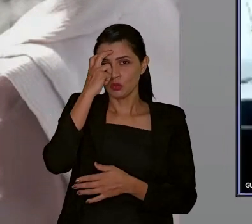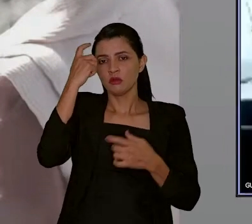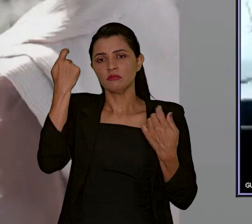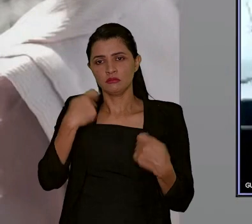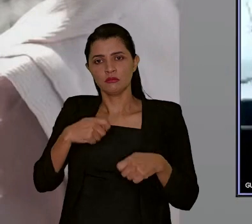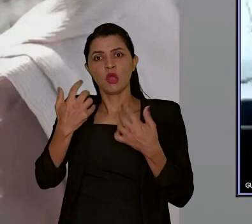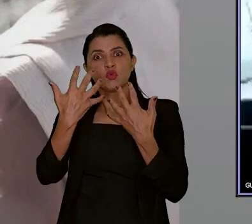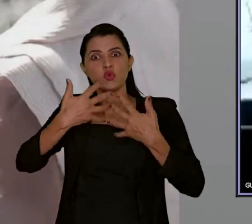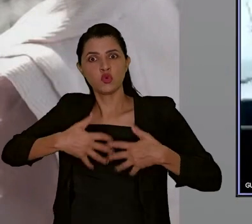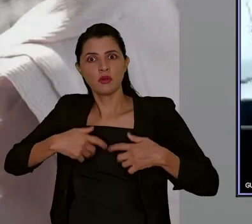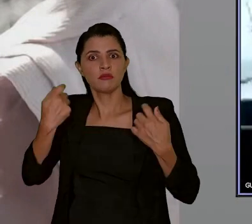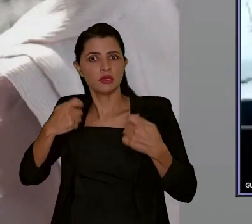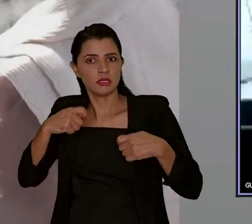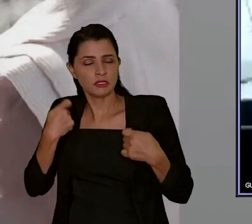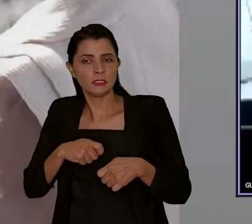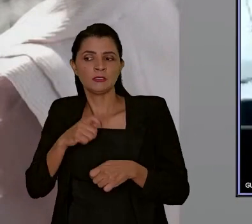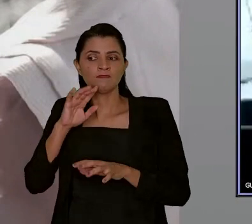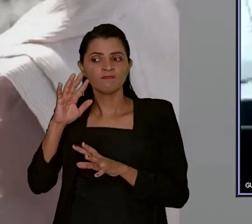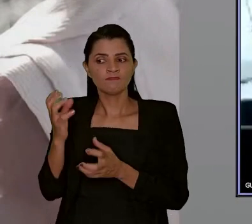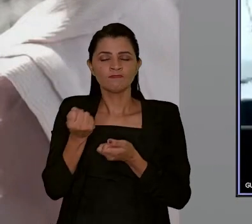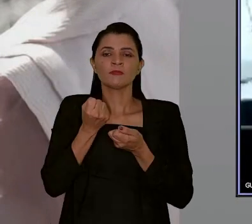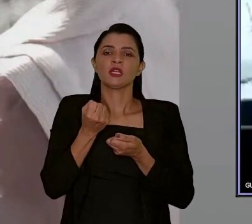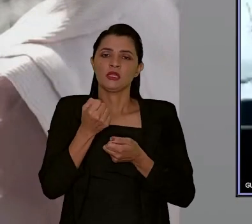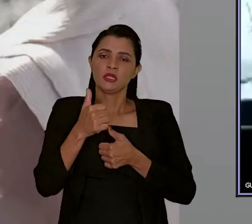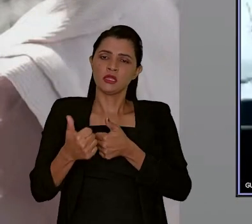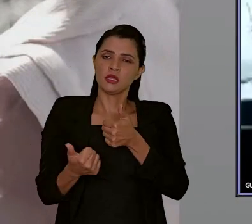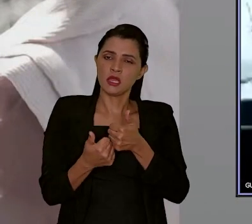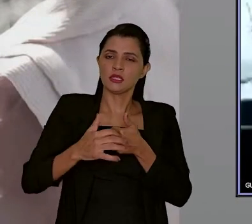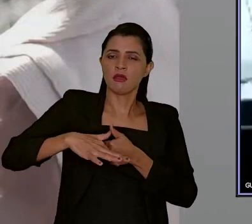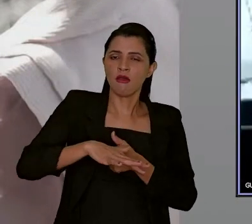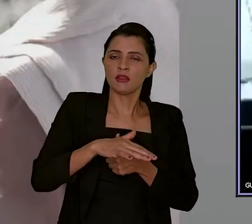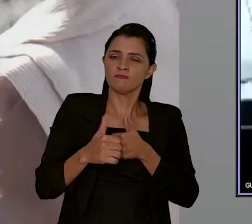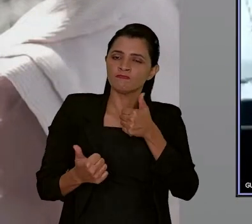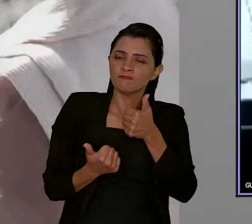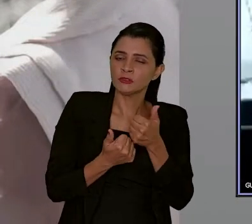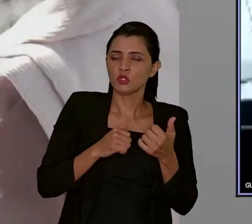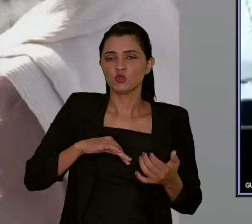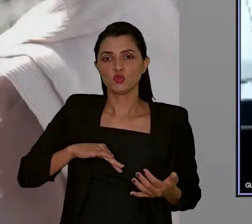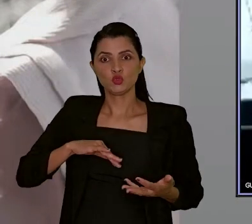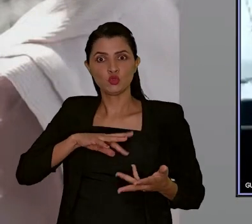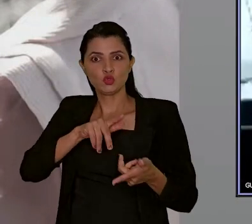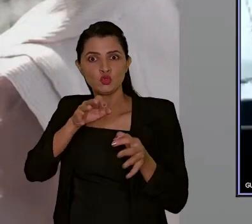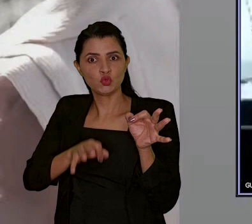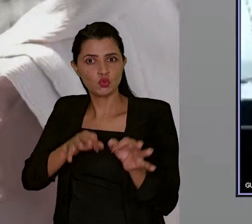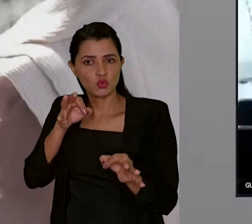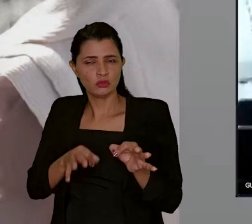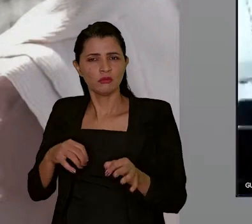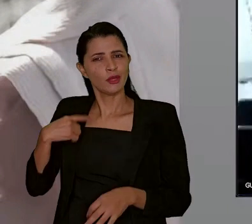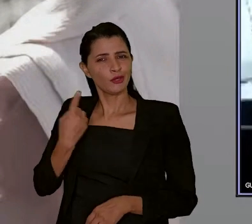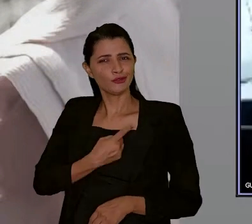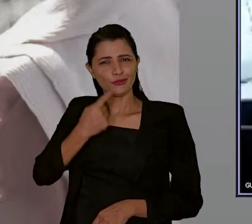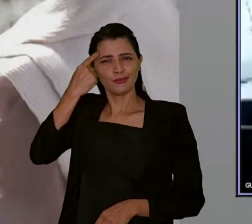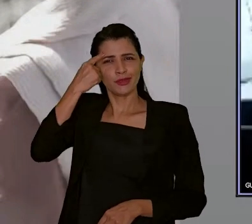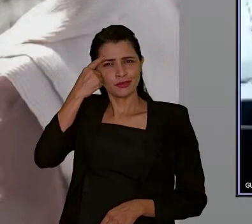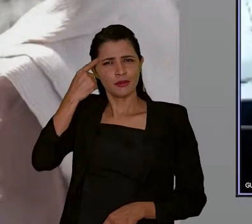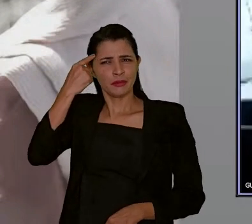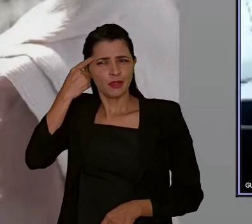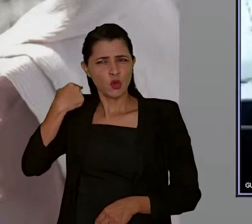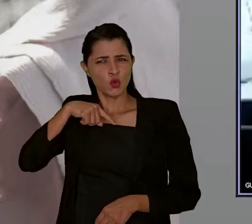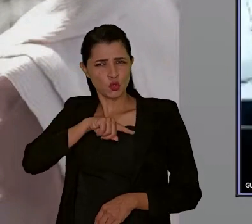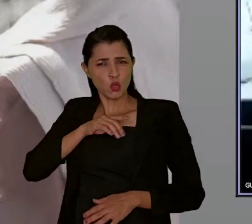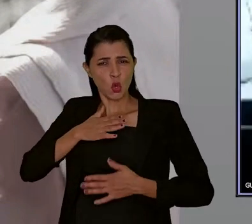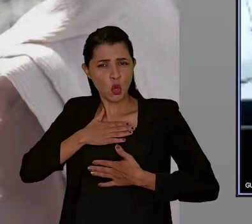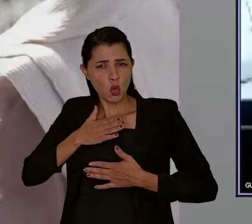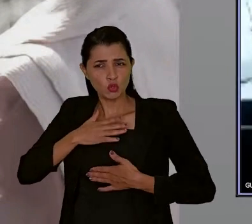no plano da cooperação jurídica internacional. Nós não podemos entender que o nosso pensamento, a nossa